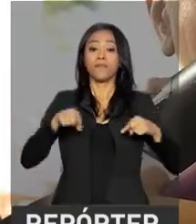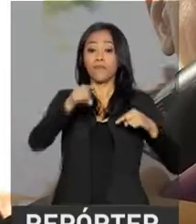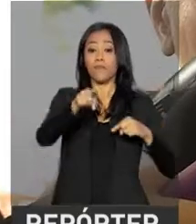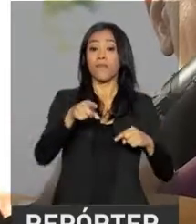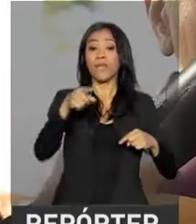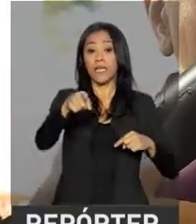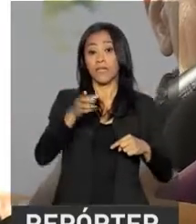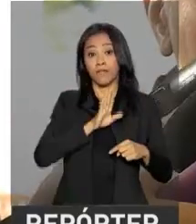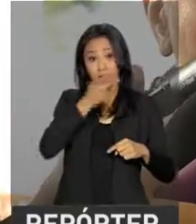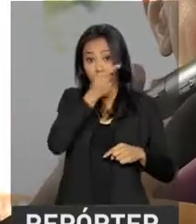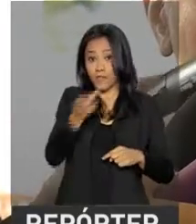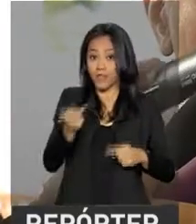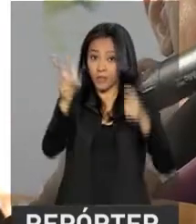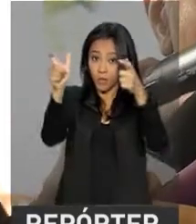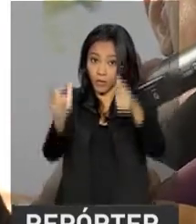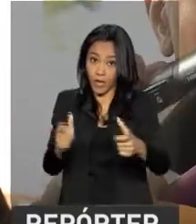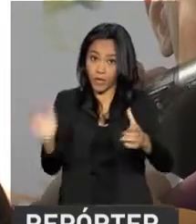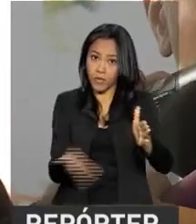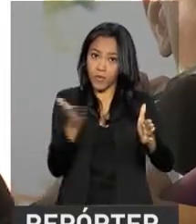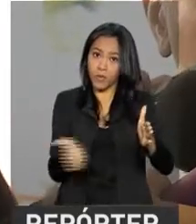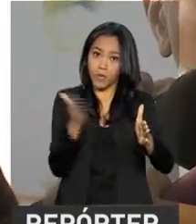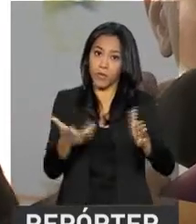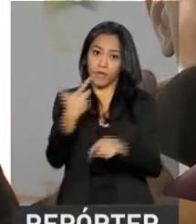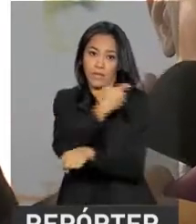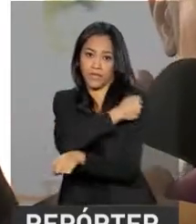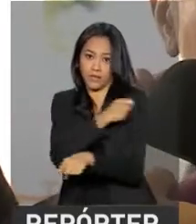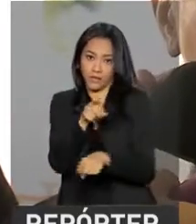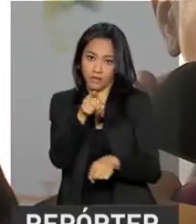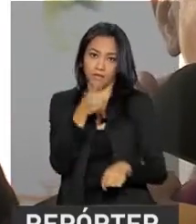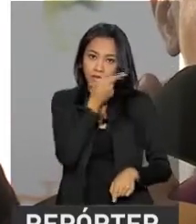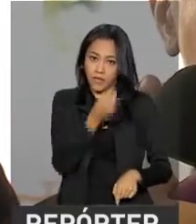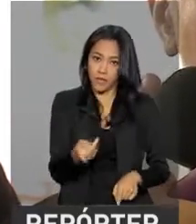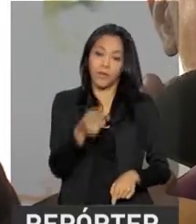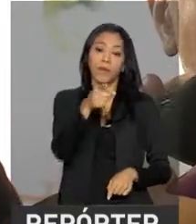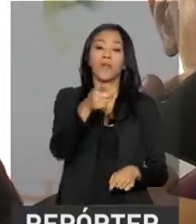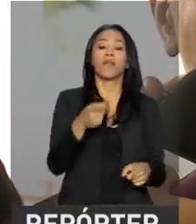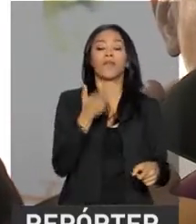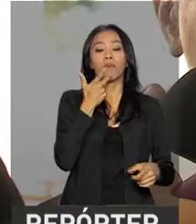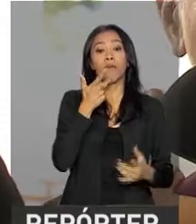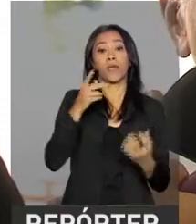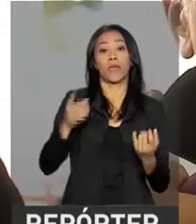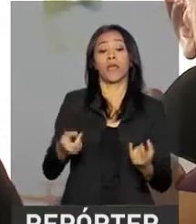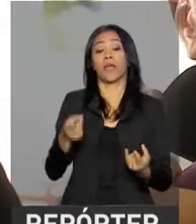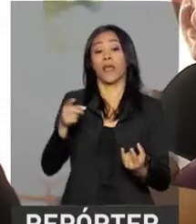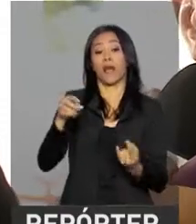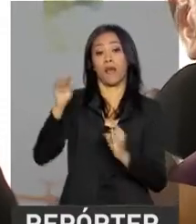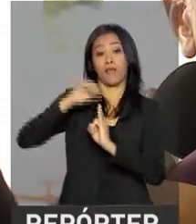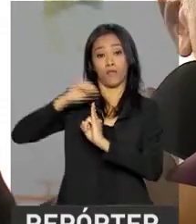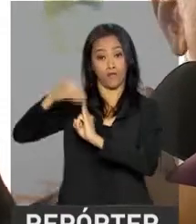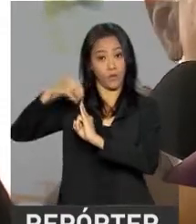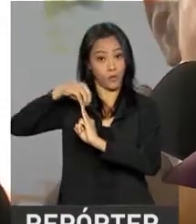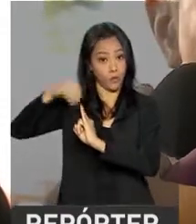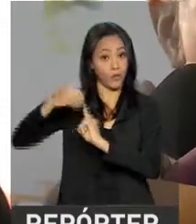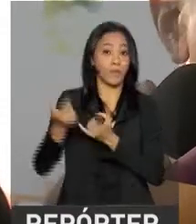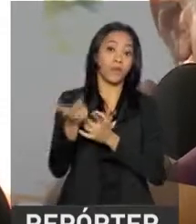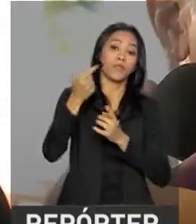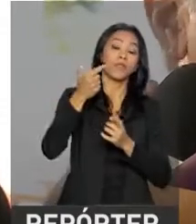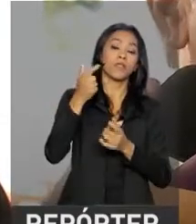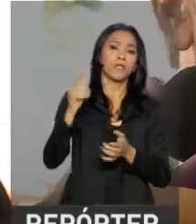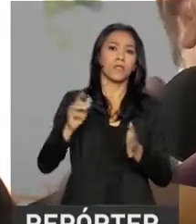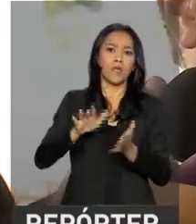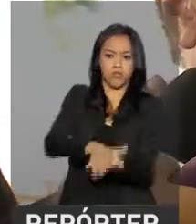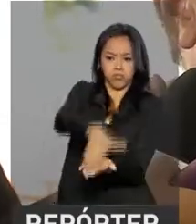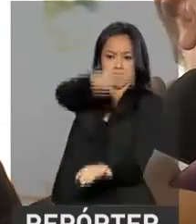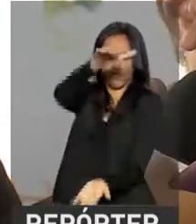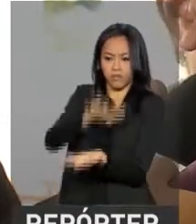de o são por precaução determinamos a fiocruz bio-manguinhos que ampliar essa produção e